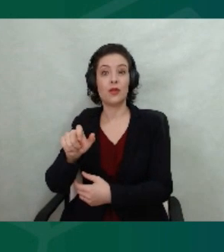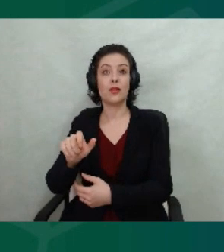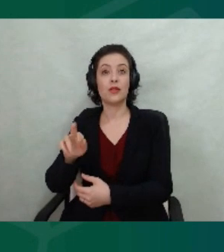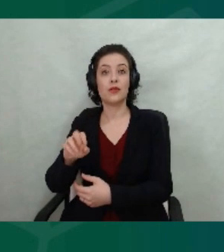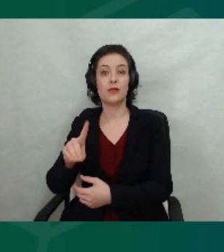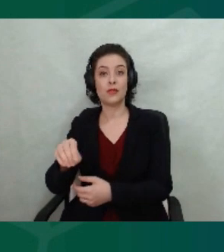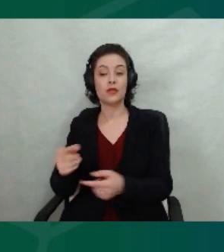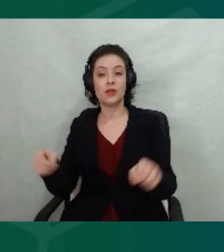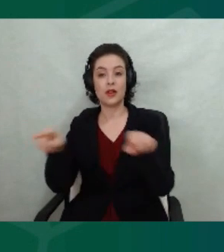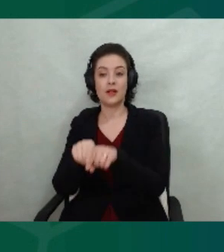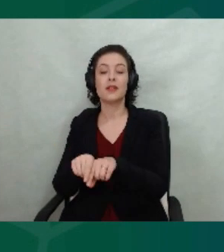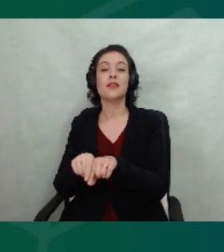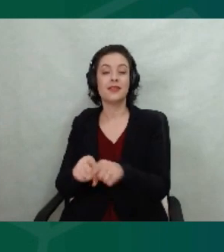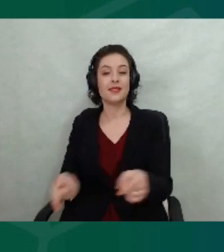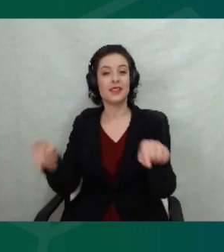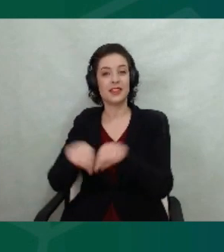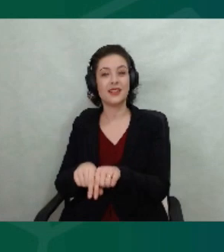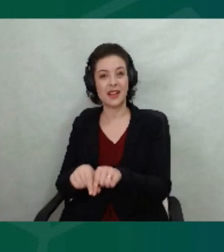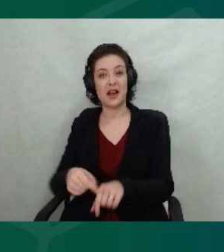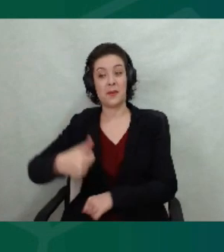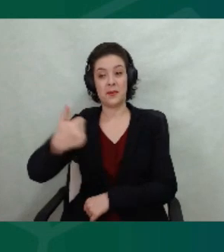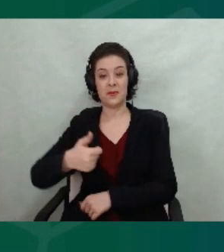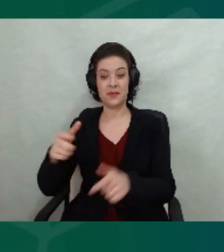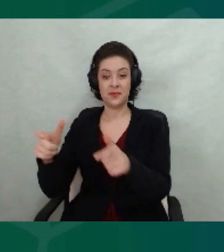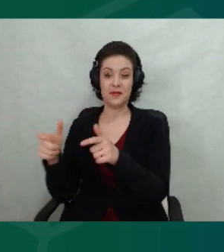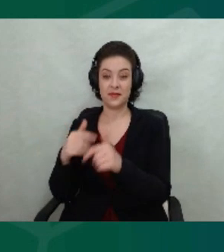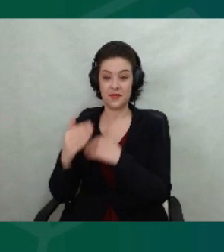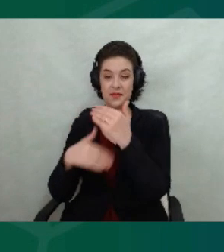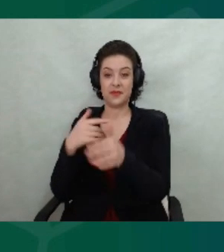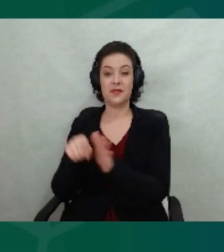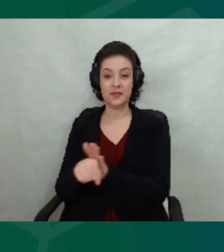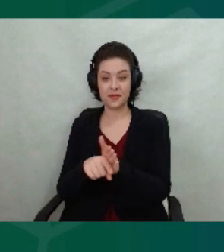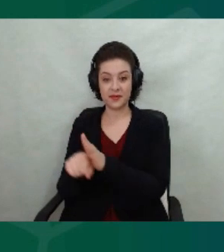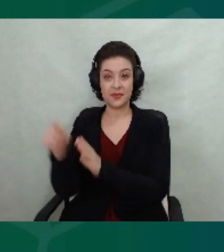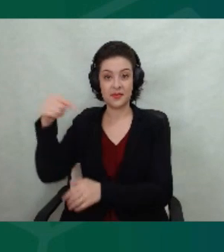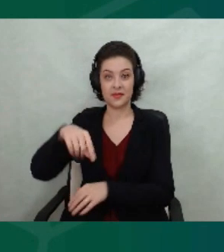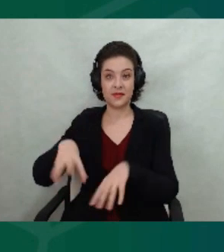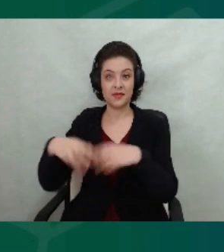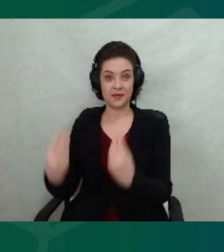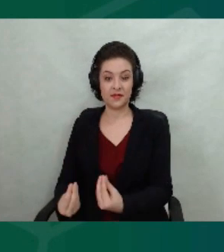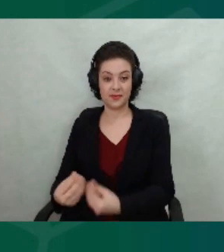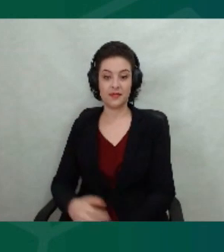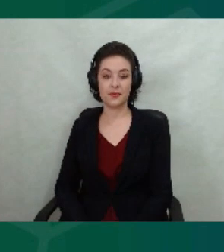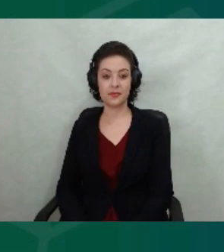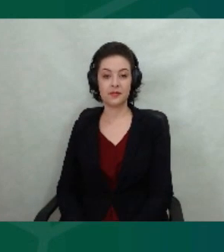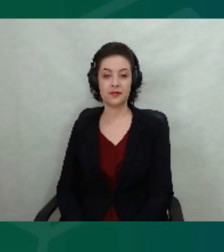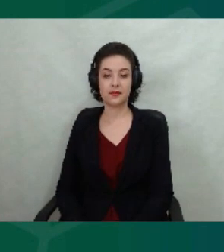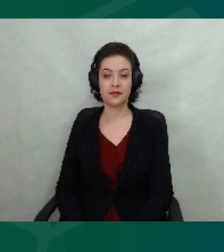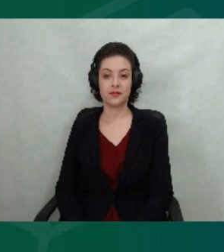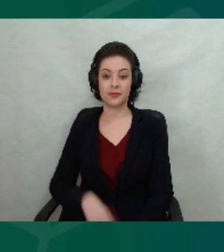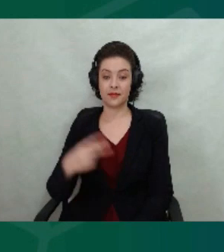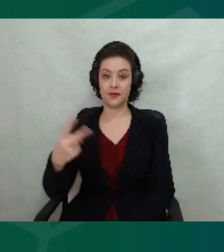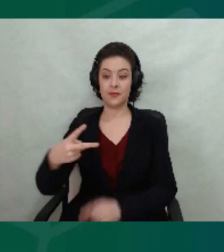com os estudos desenvolvidos aqui na Unifesp. A segunda vacina é